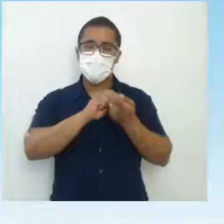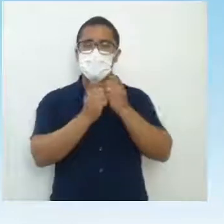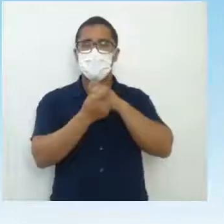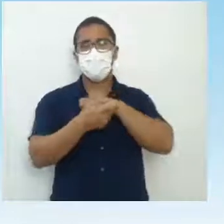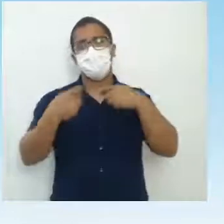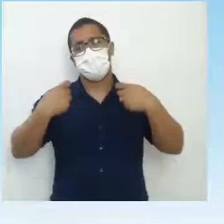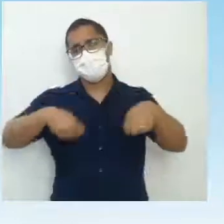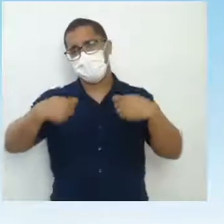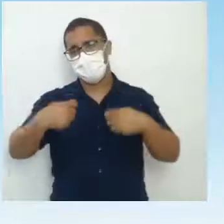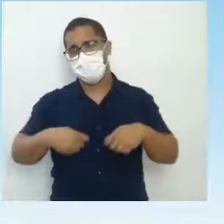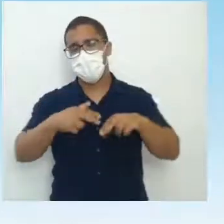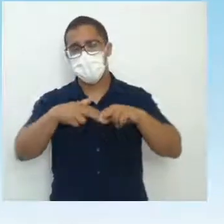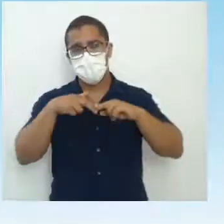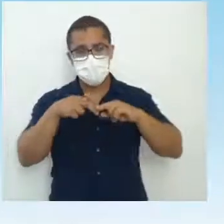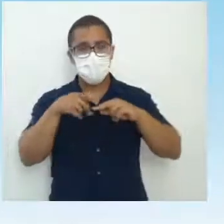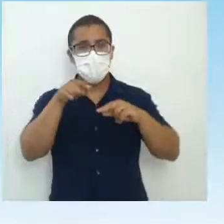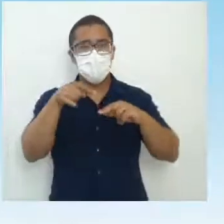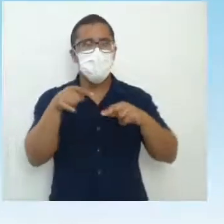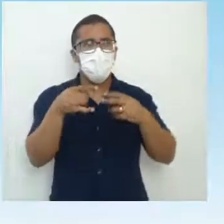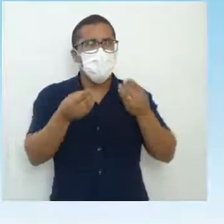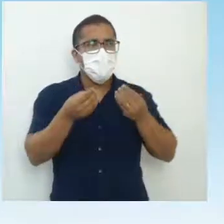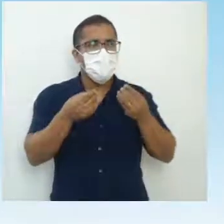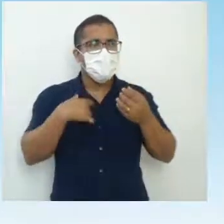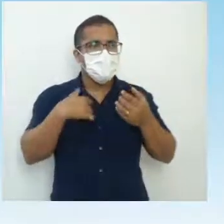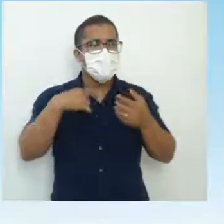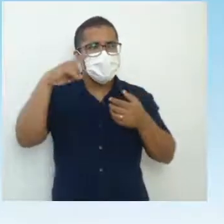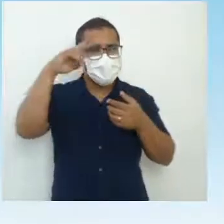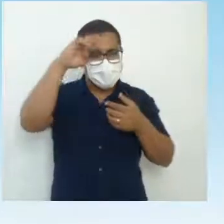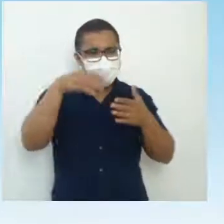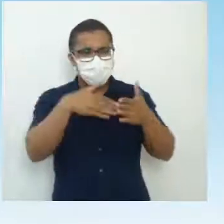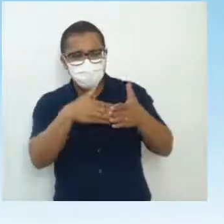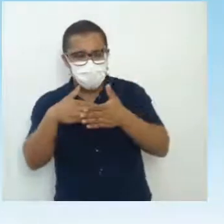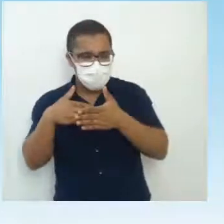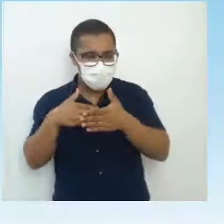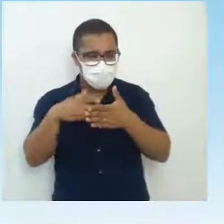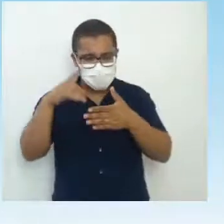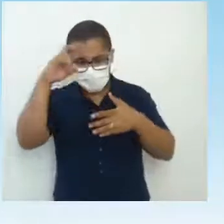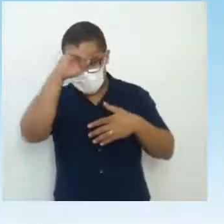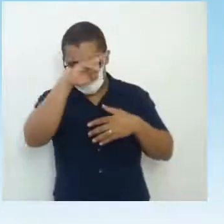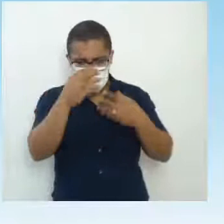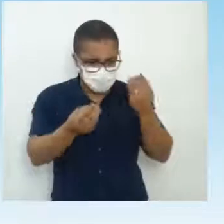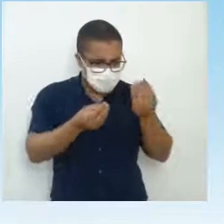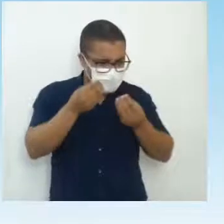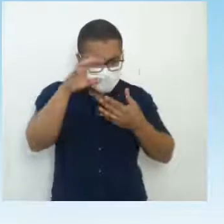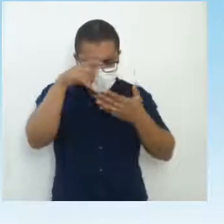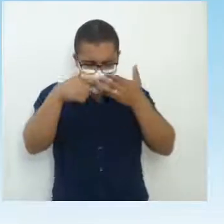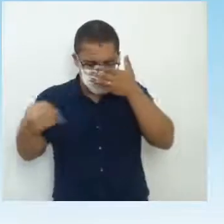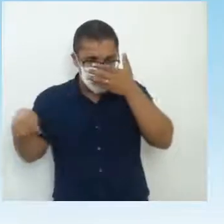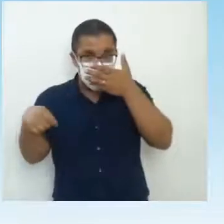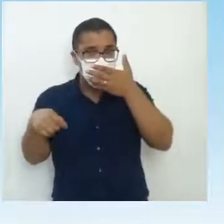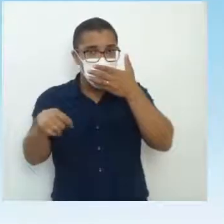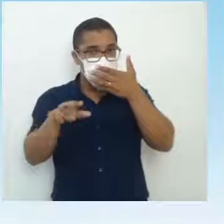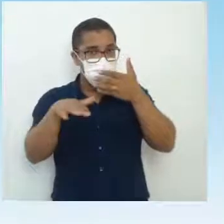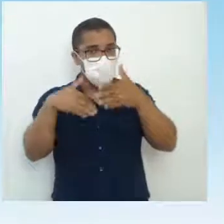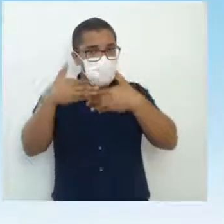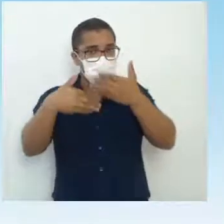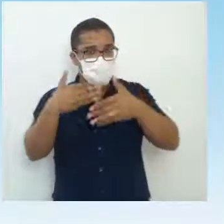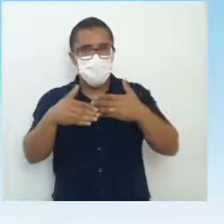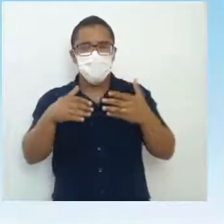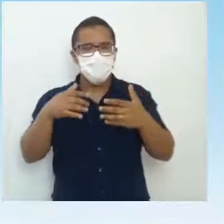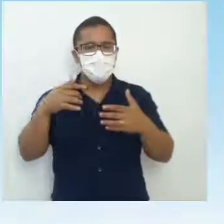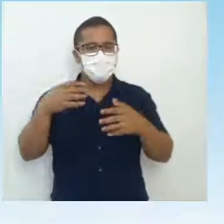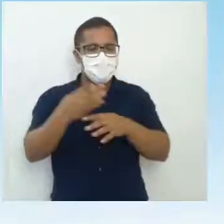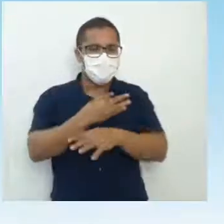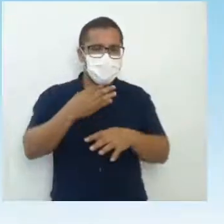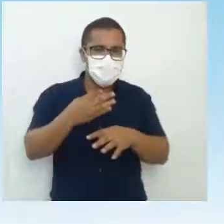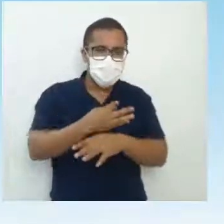para a aceitação de sua missão. Veja que ela teve uma dificuldade. O potencial de tia Neiva não pode ser resumido na